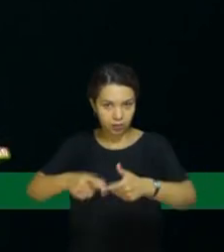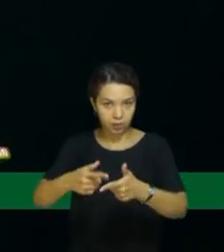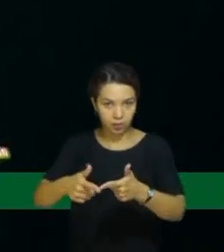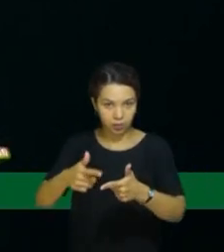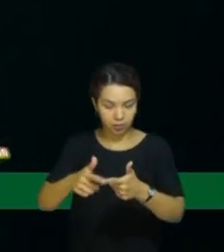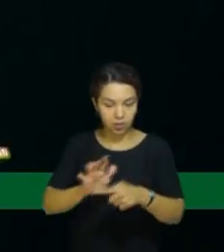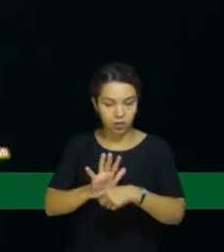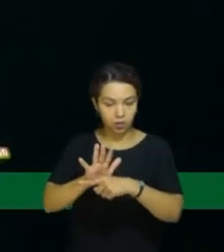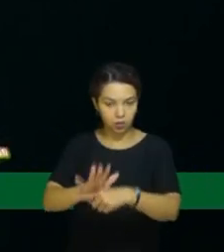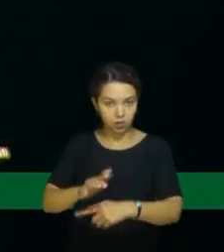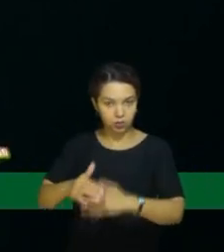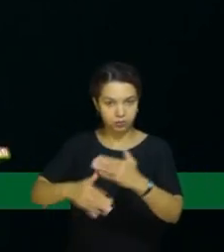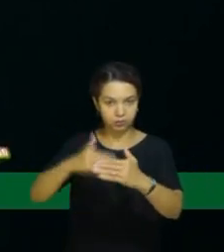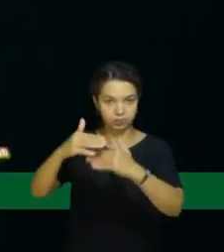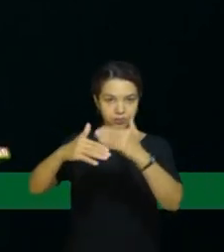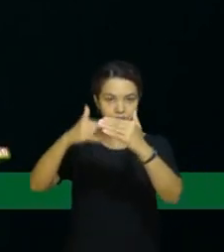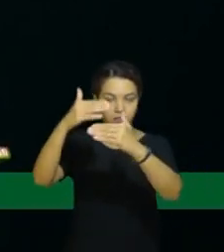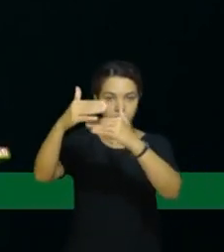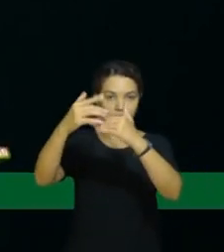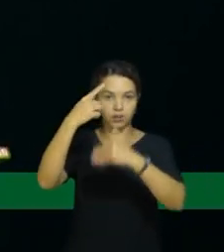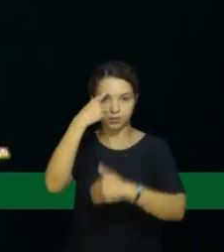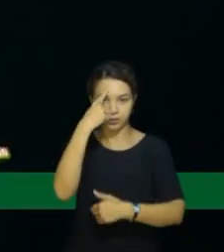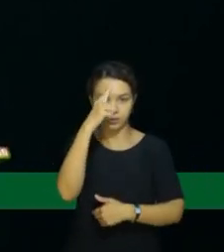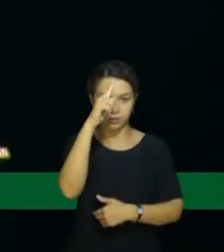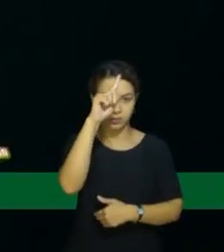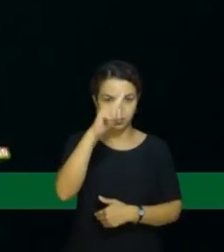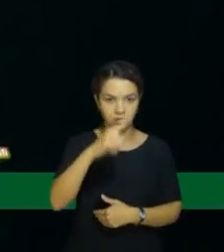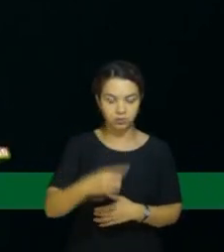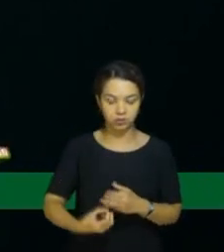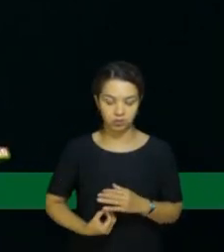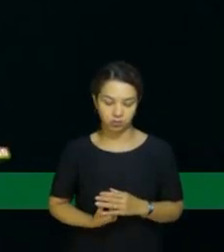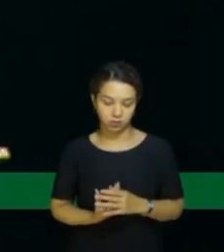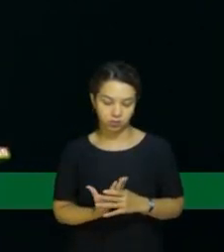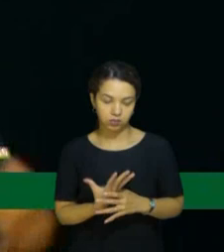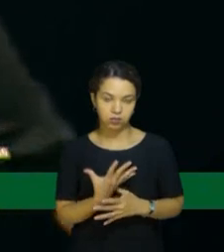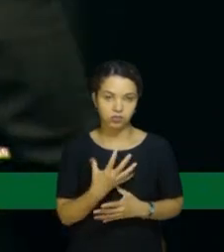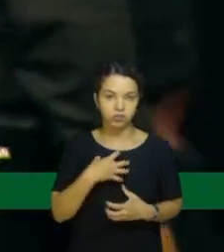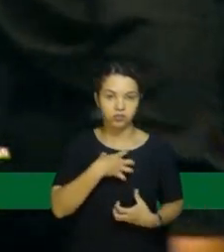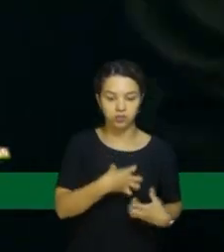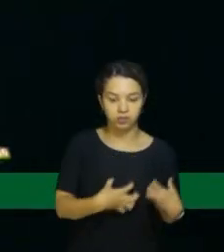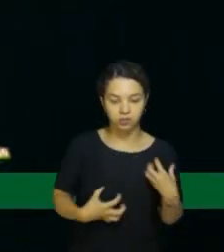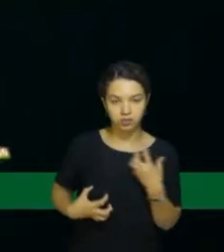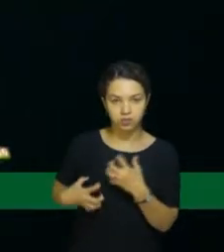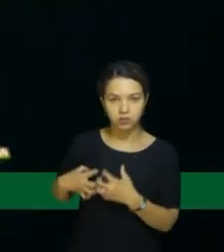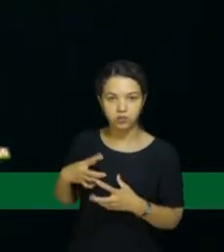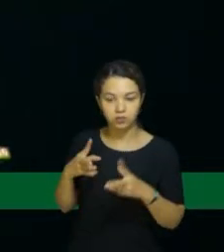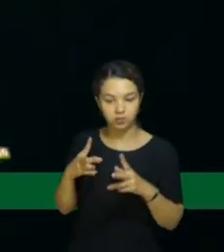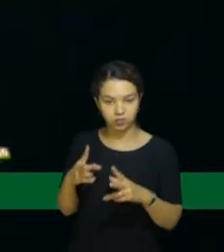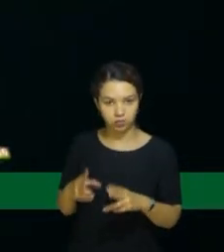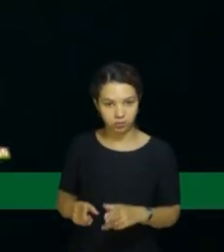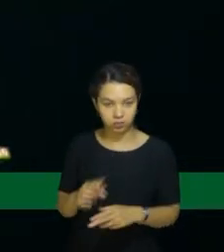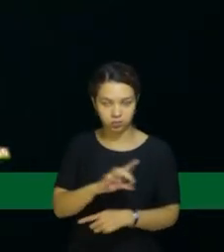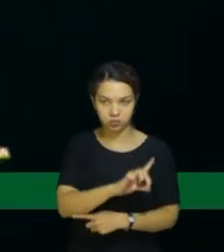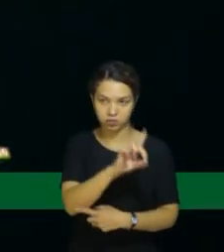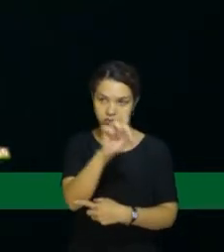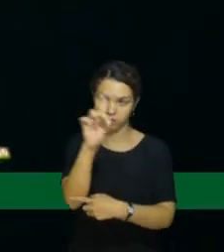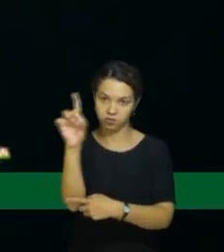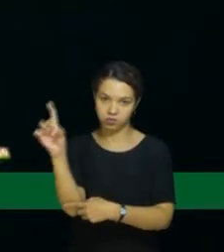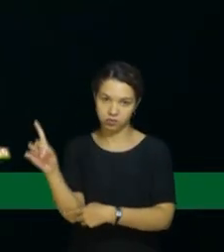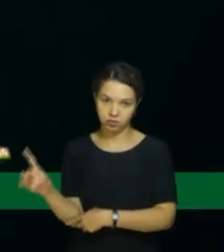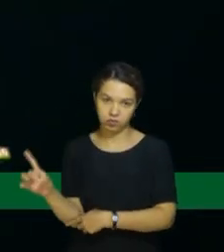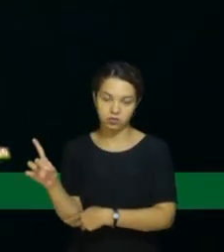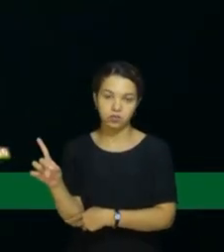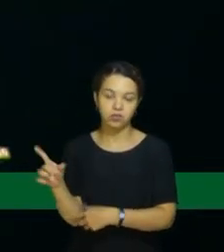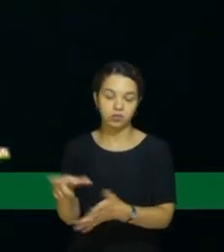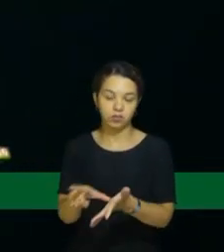Progressos a criatividade nasce da angústia como o dia nasce da Noite Escura sem crise não há desafios